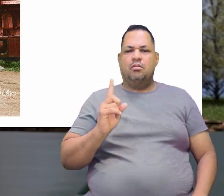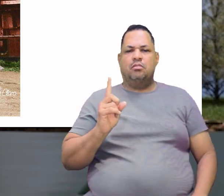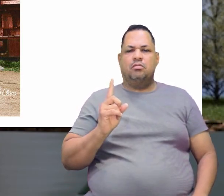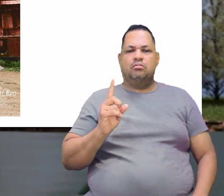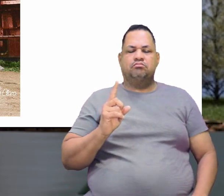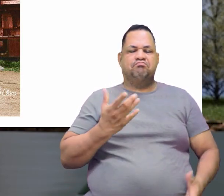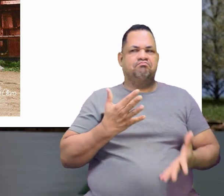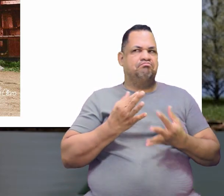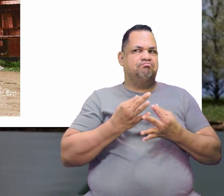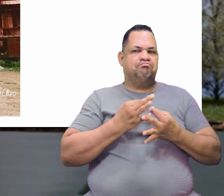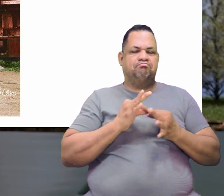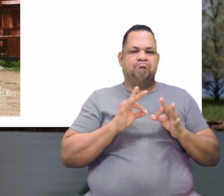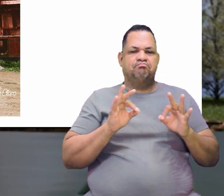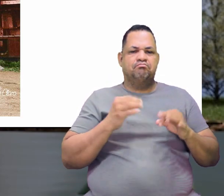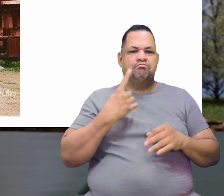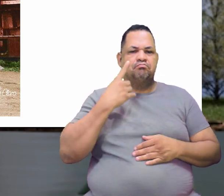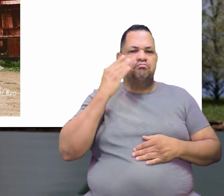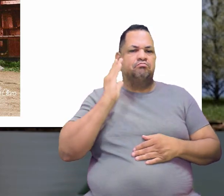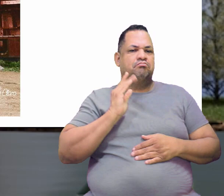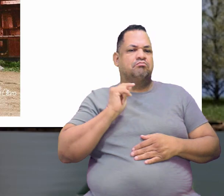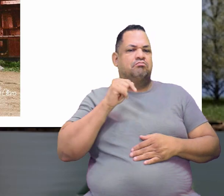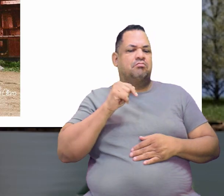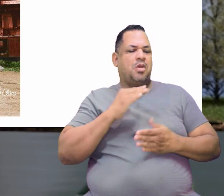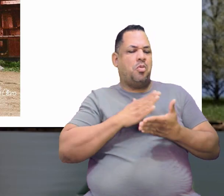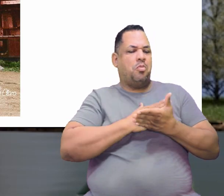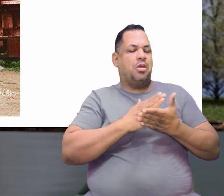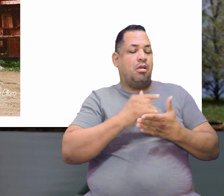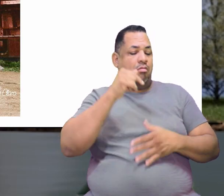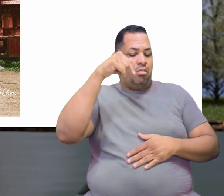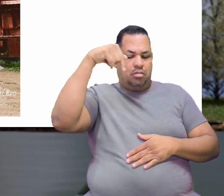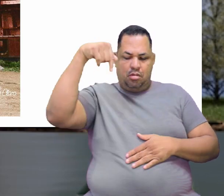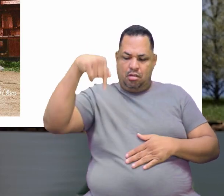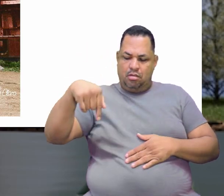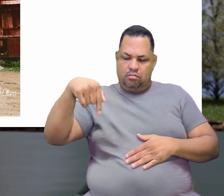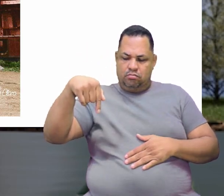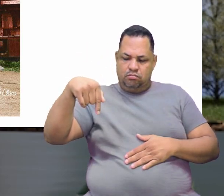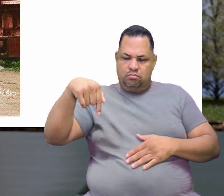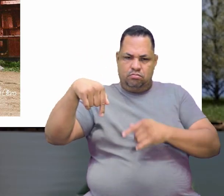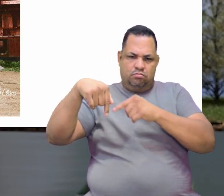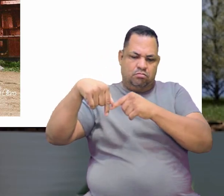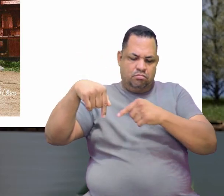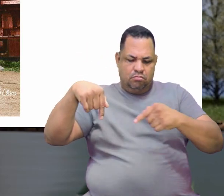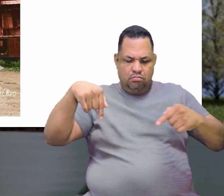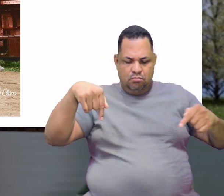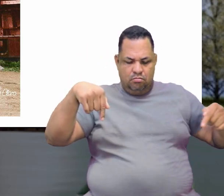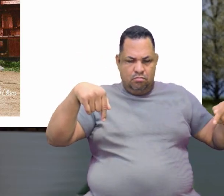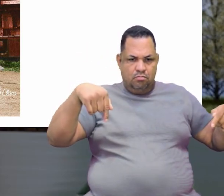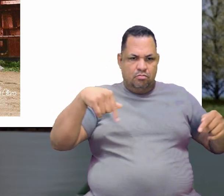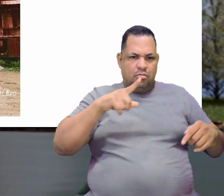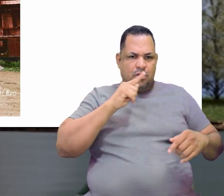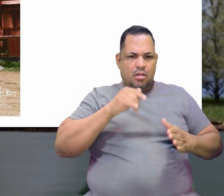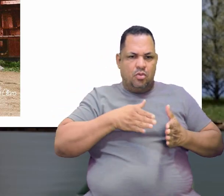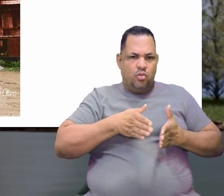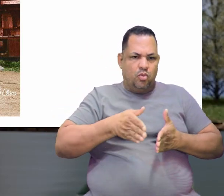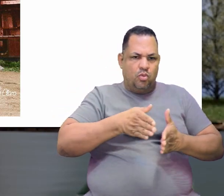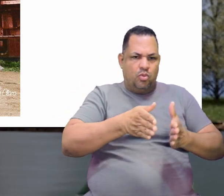Não. Simplesmente, vamos fazer a ferrovia beirando